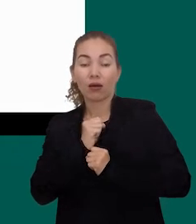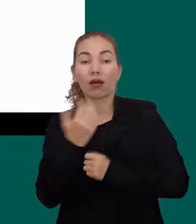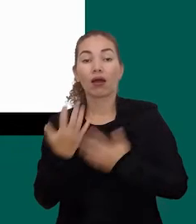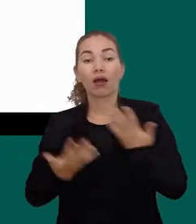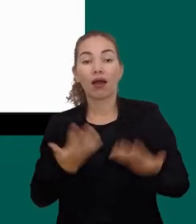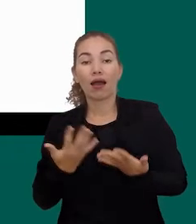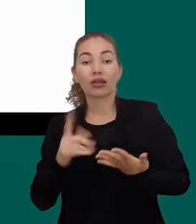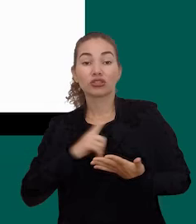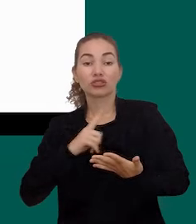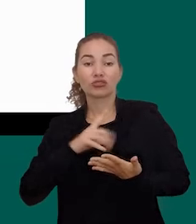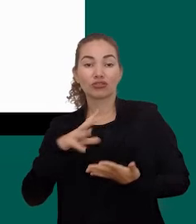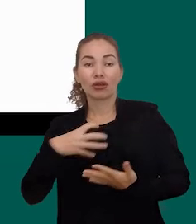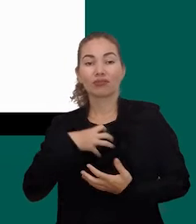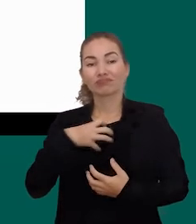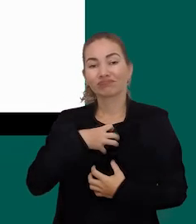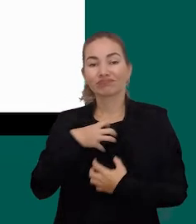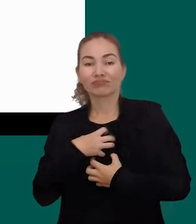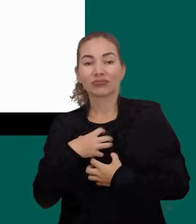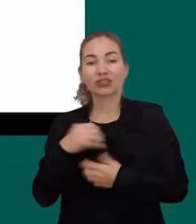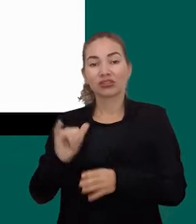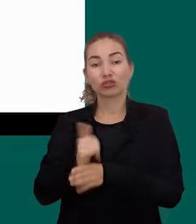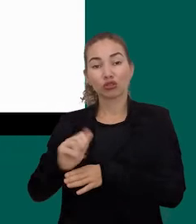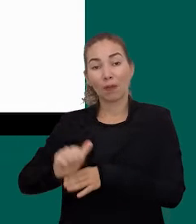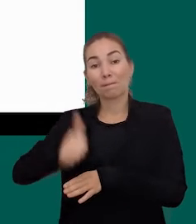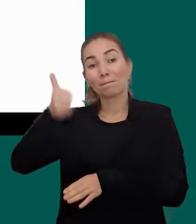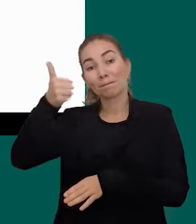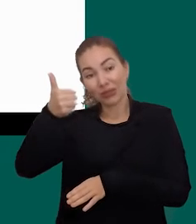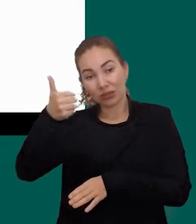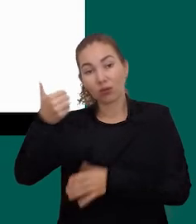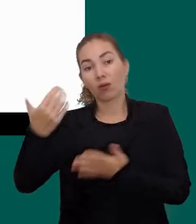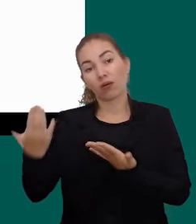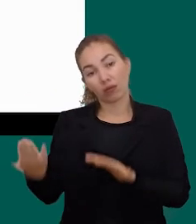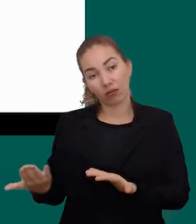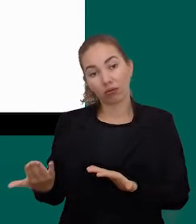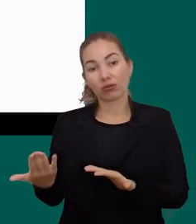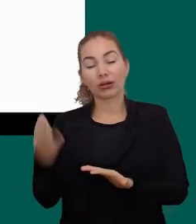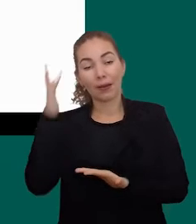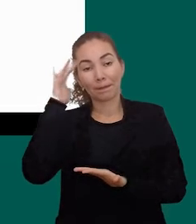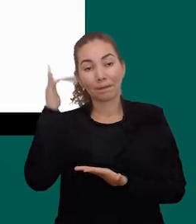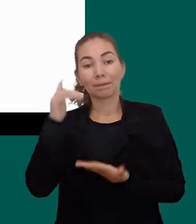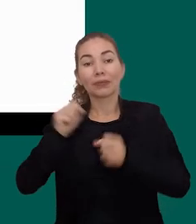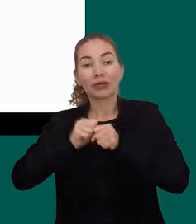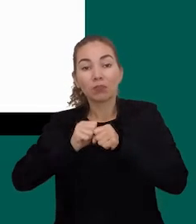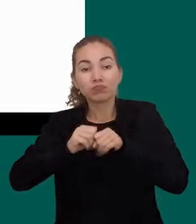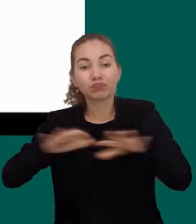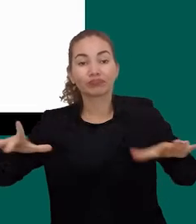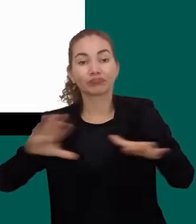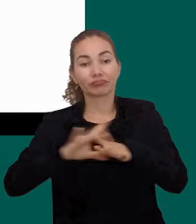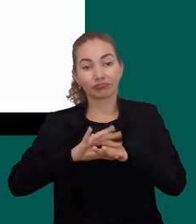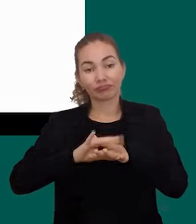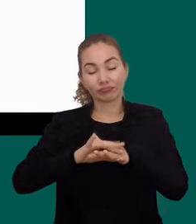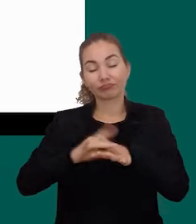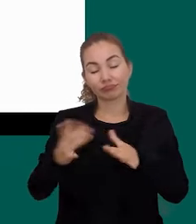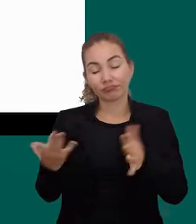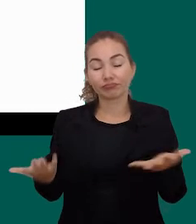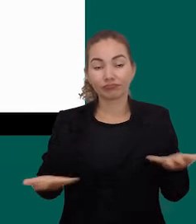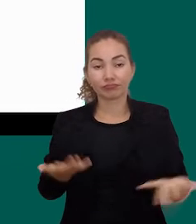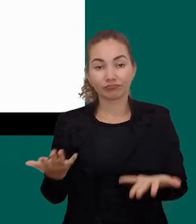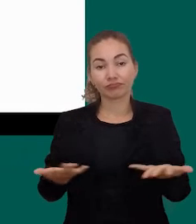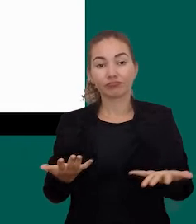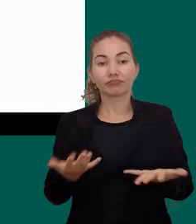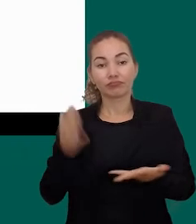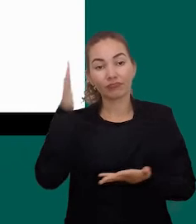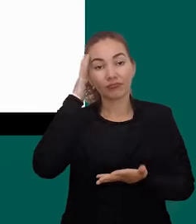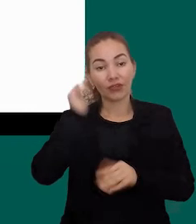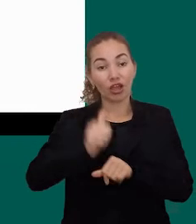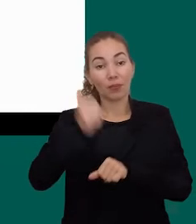apresentava sintomas. Parece ser uma estratégia um pouco melhor, pensando epidemiologicamente, né? Porque o indivíduo que tem o vírus, mas não apresenta sintomas, será que